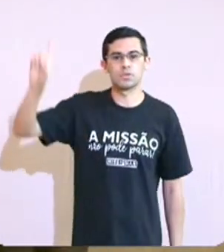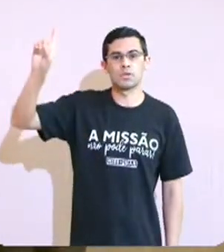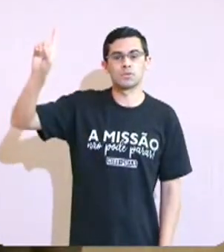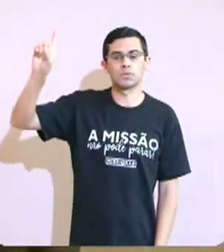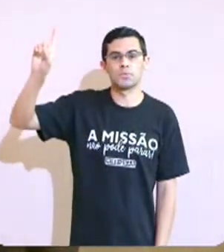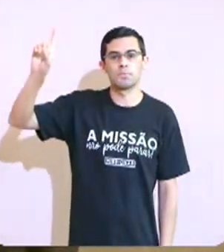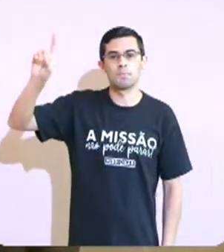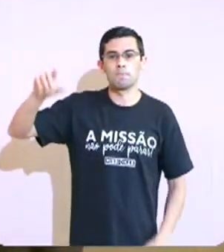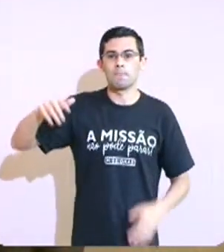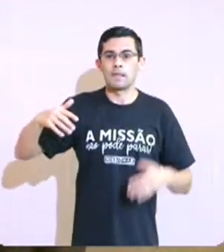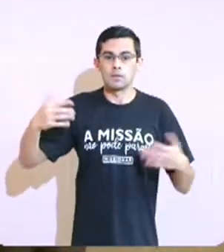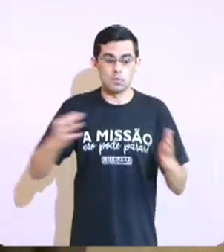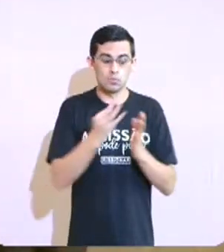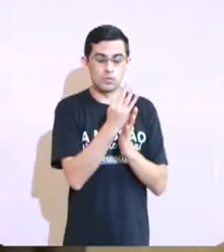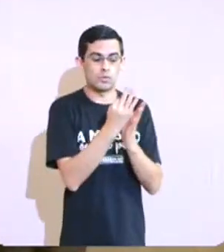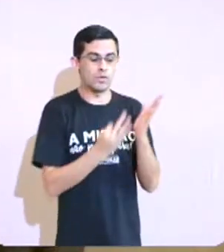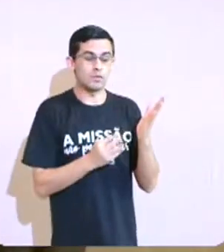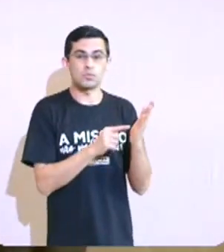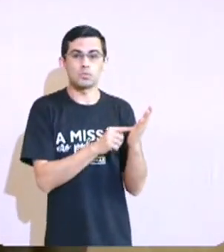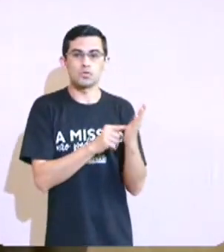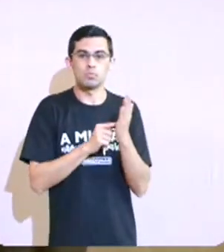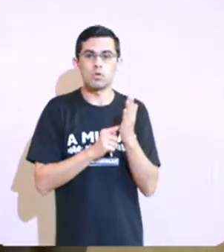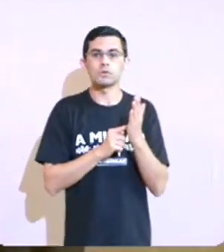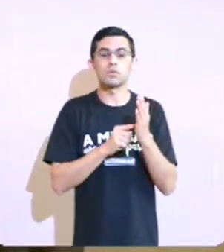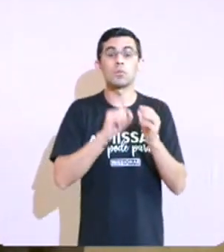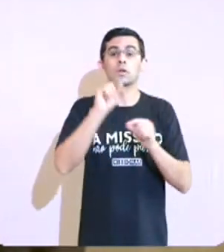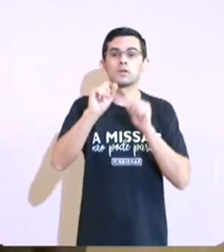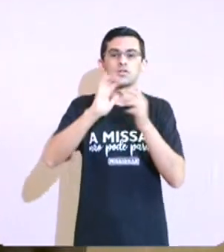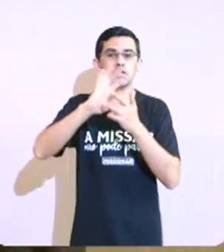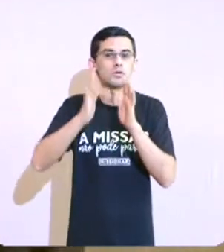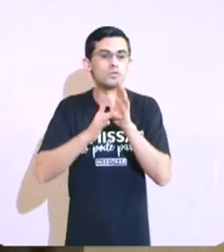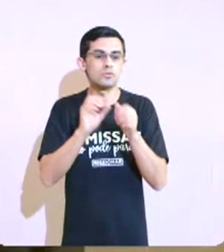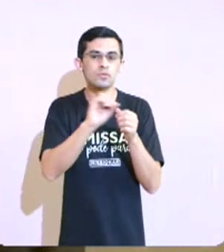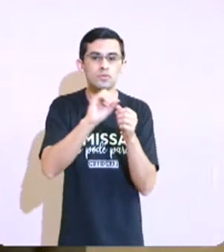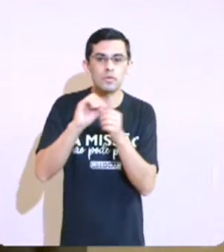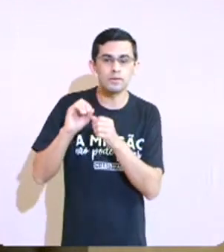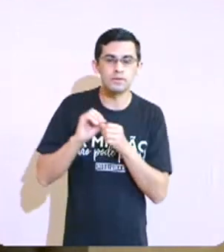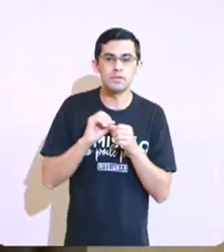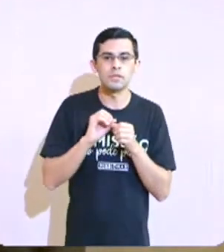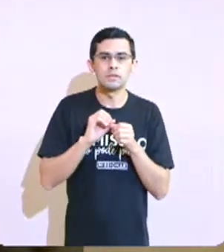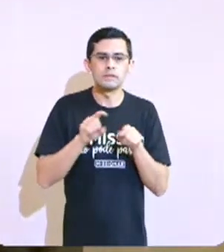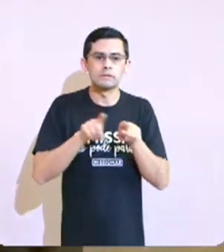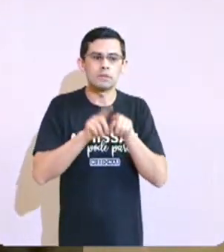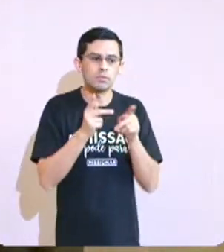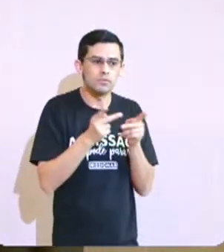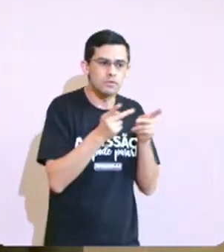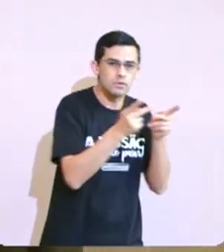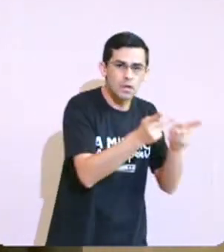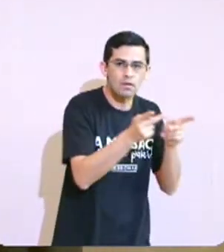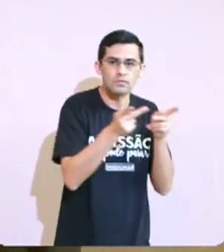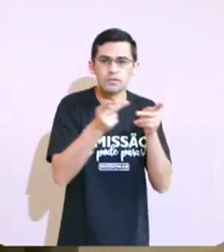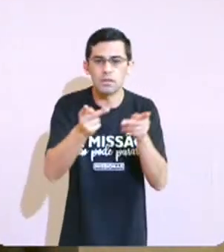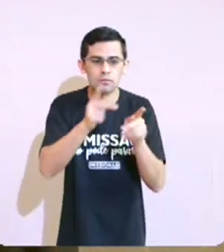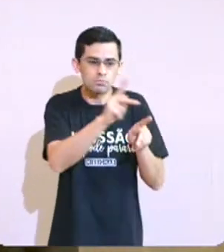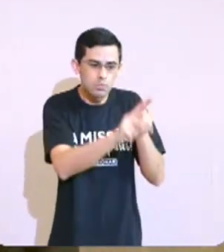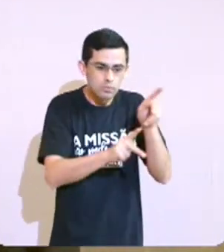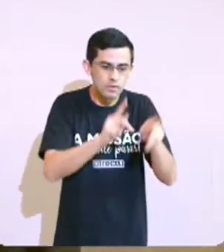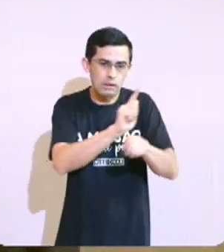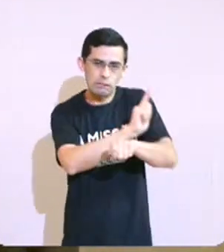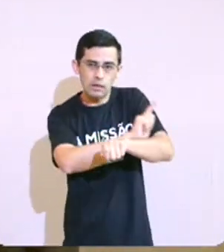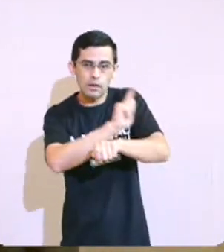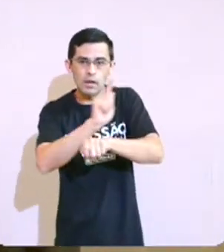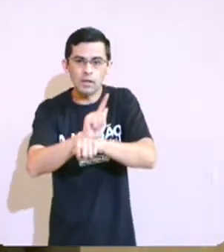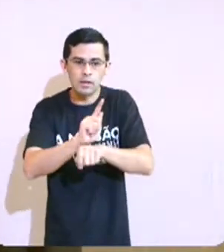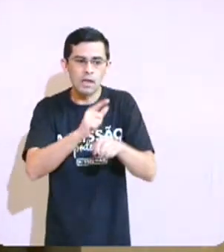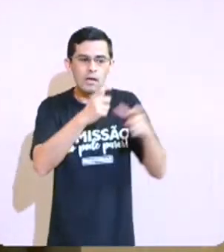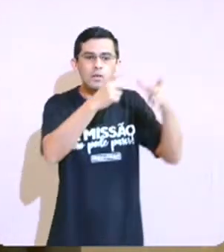A última palavra que o texto diz que Jesus fazia, ele saía pelas vilas e povoados da sua Galileia,